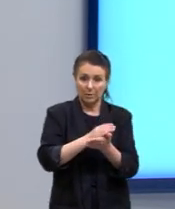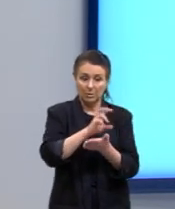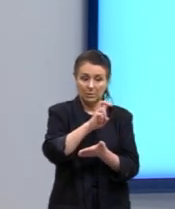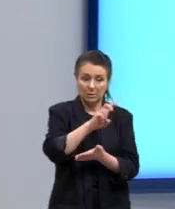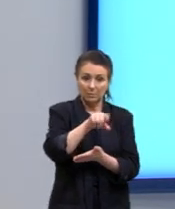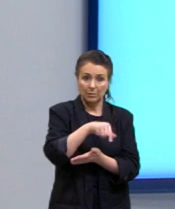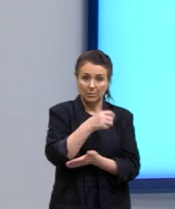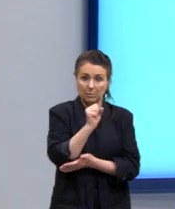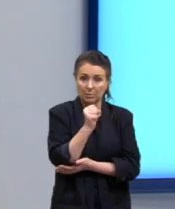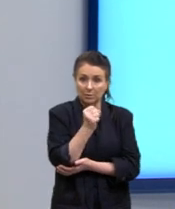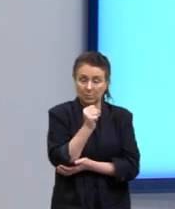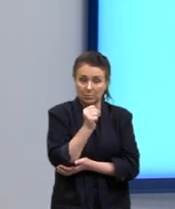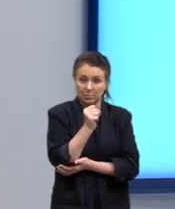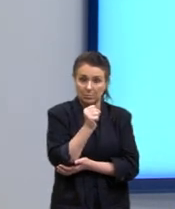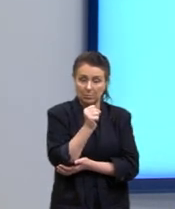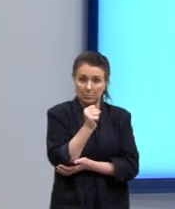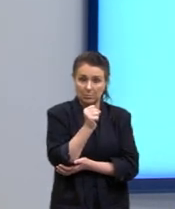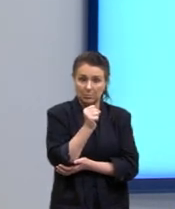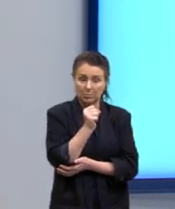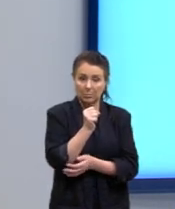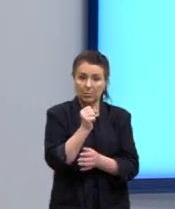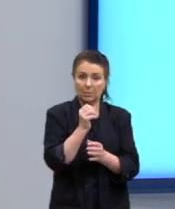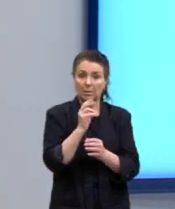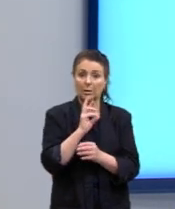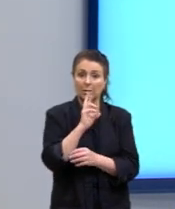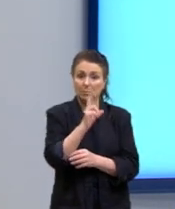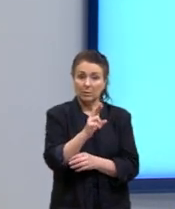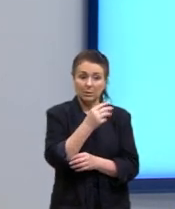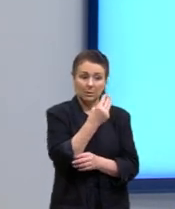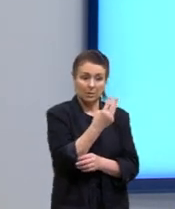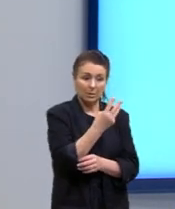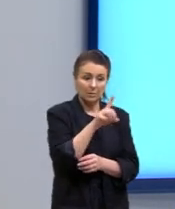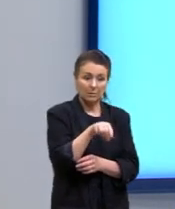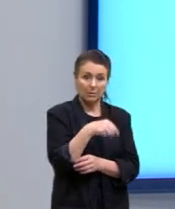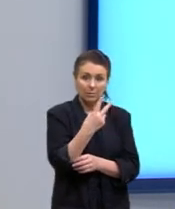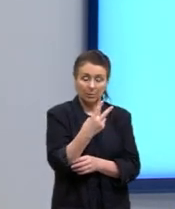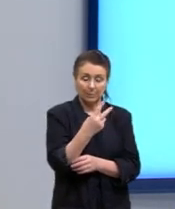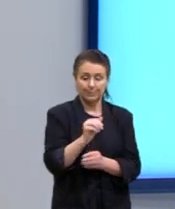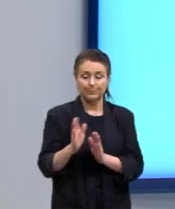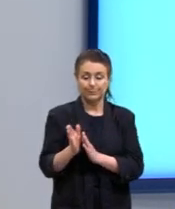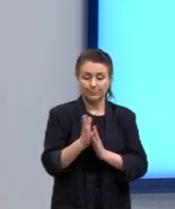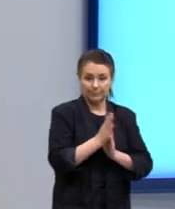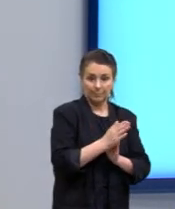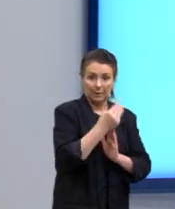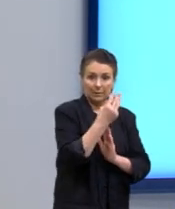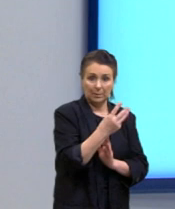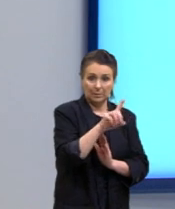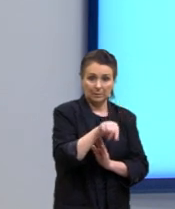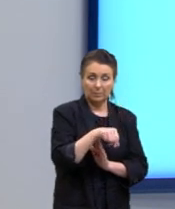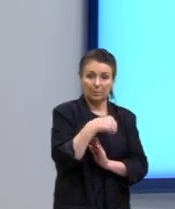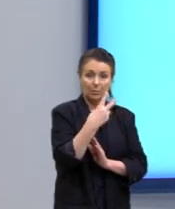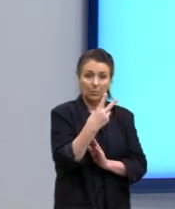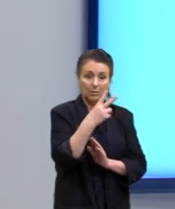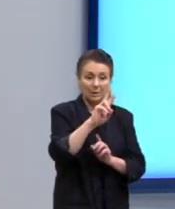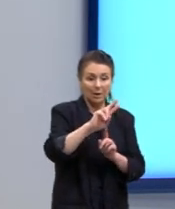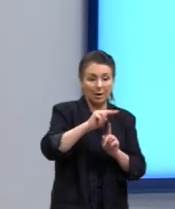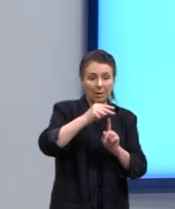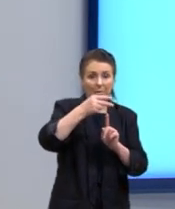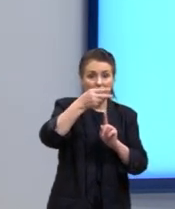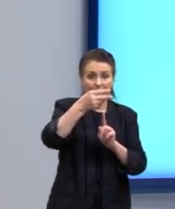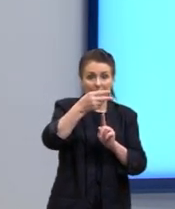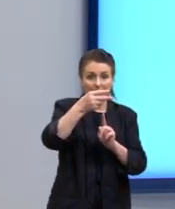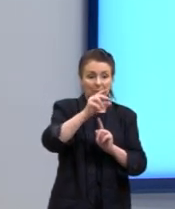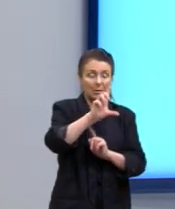era 5,8 resulta em 3,2 3,2 agora elevado ao quadrado resulta